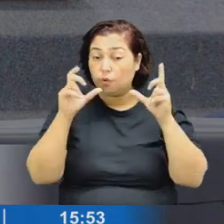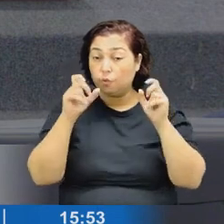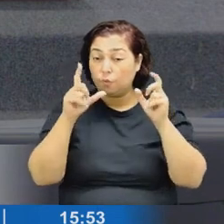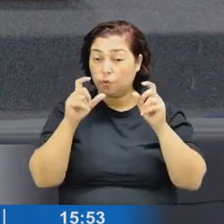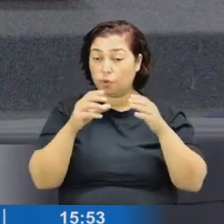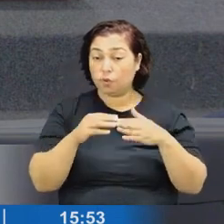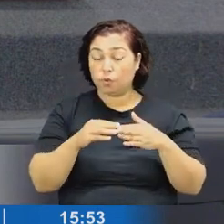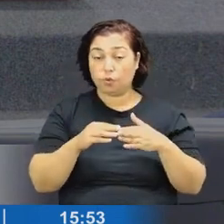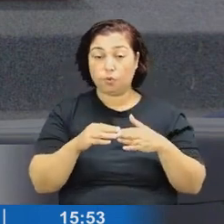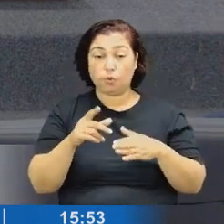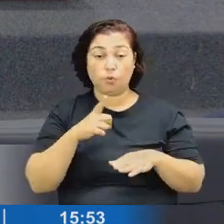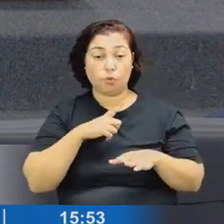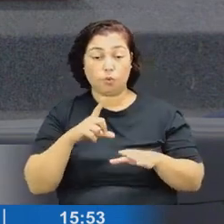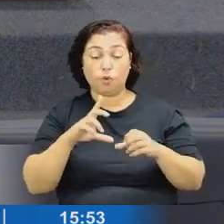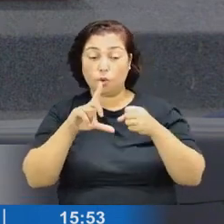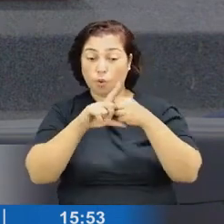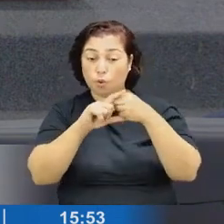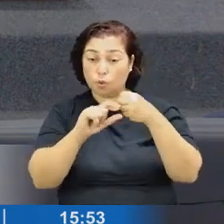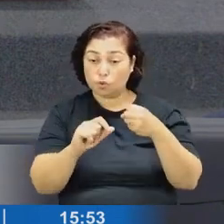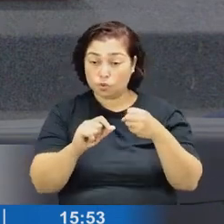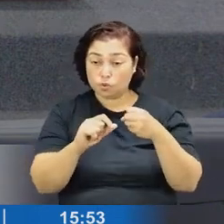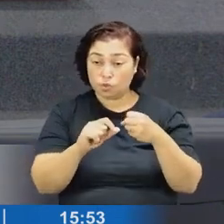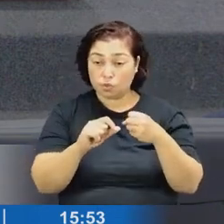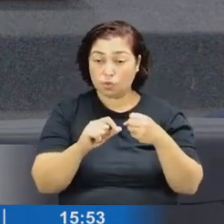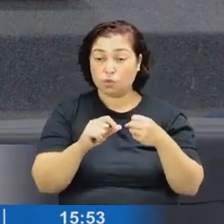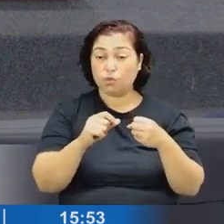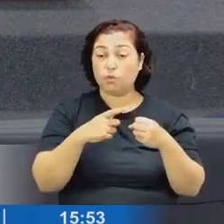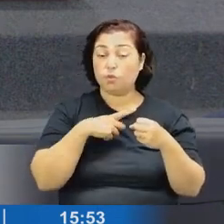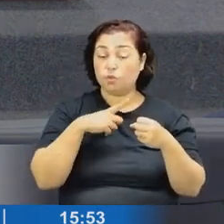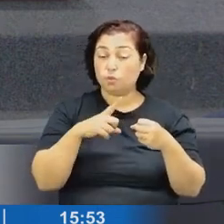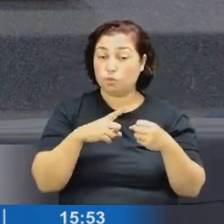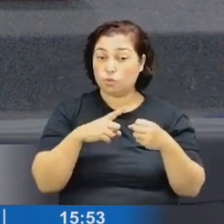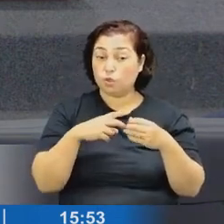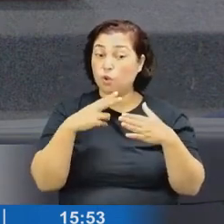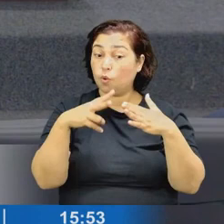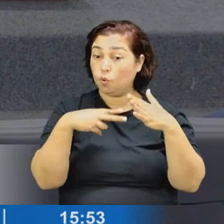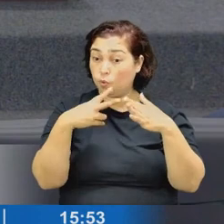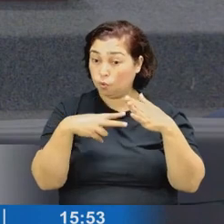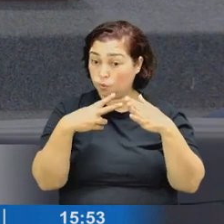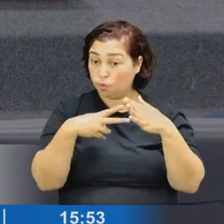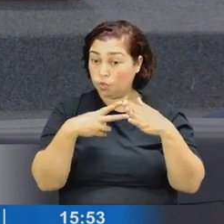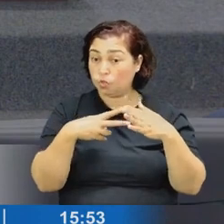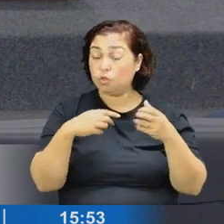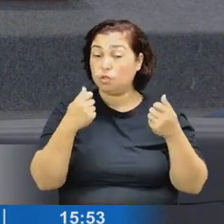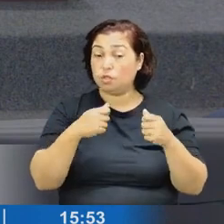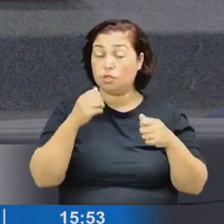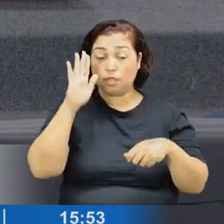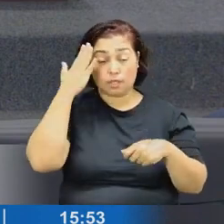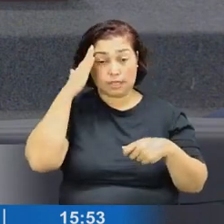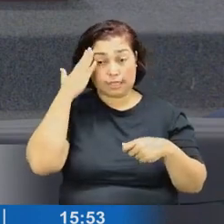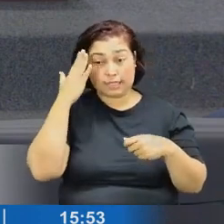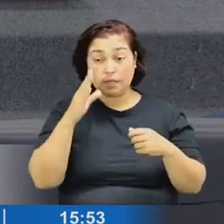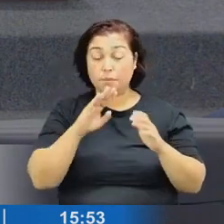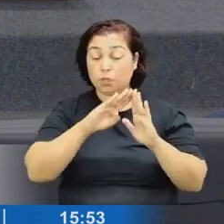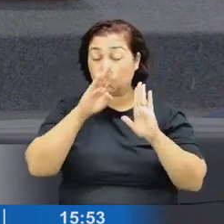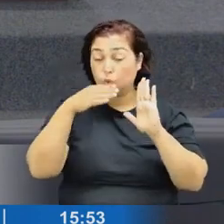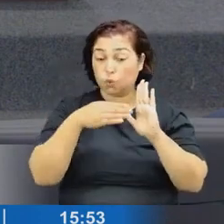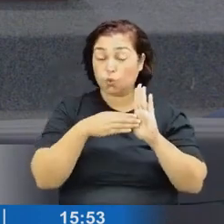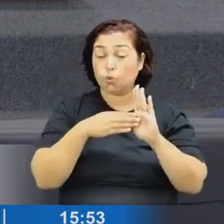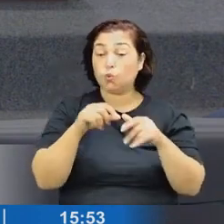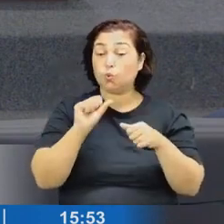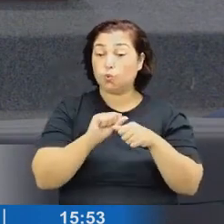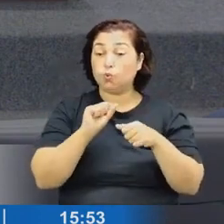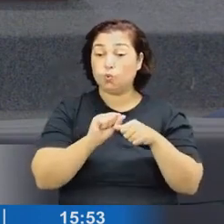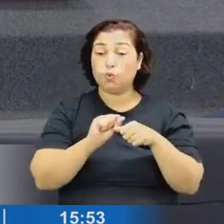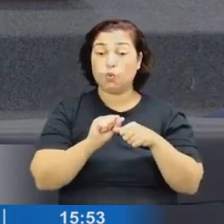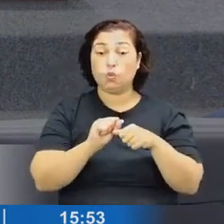ter uma foto orgânica tem que ter um artigo tem que ter um vídeo né então é que tem que saber fazer isso a foto Carrossel vídeo